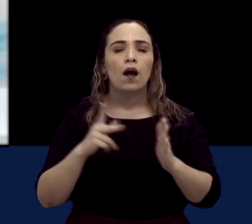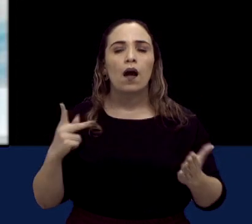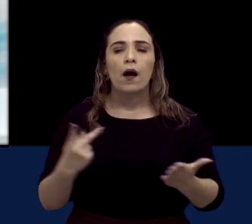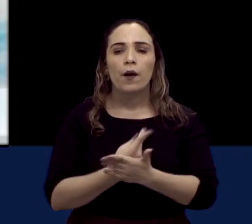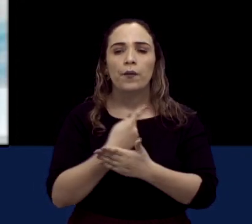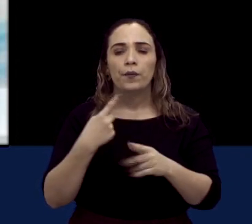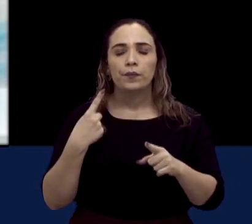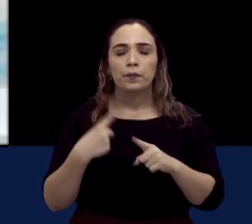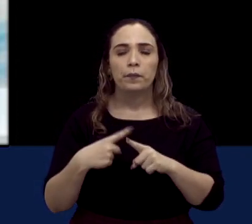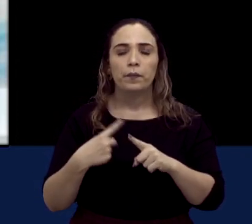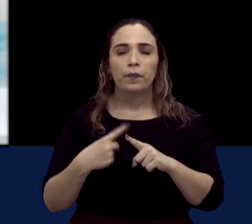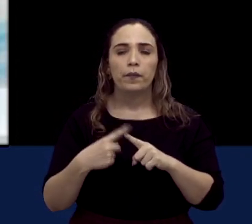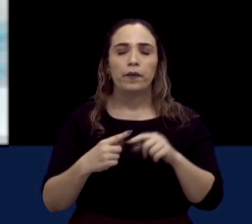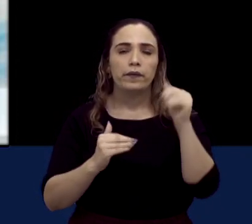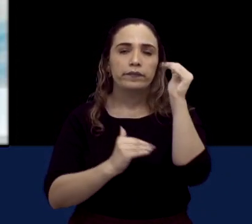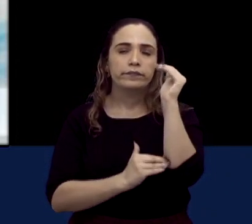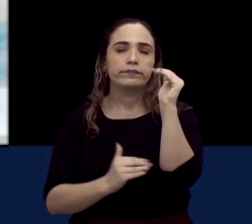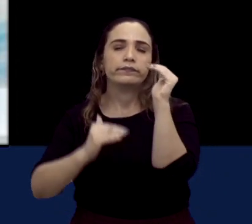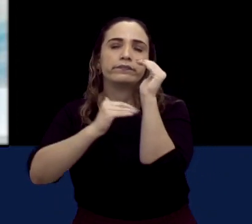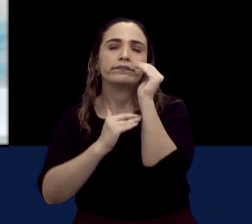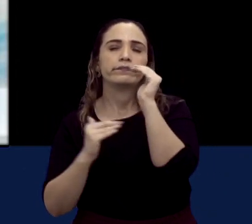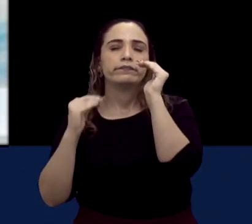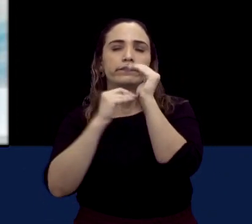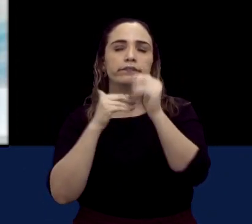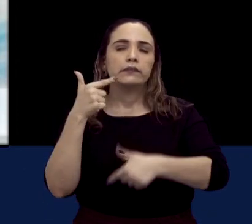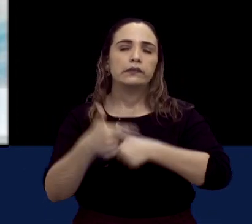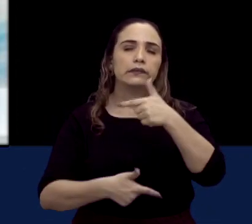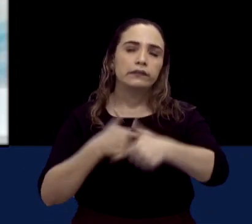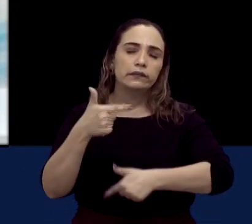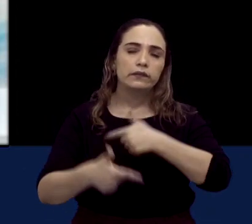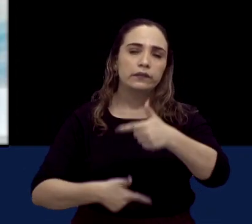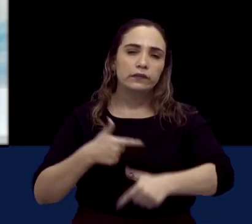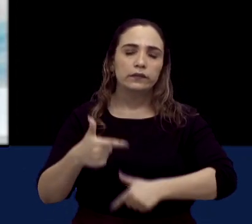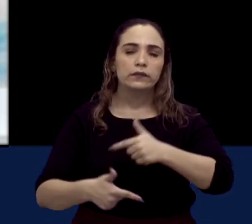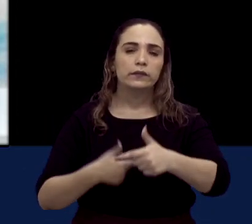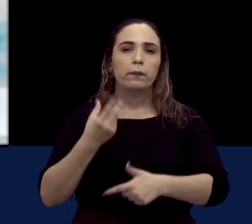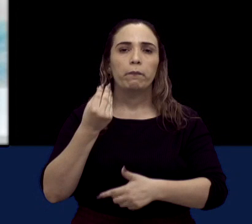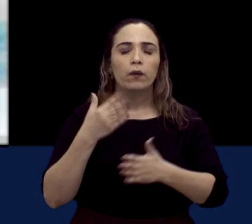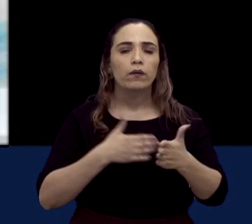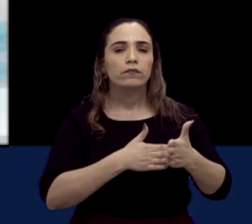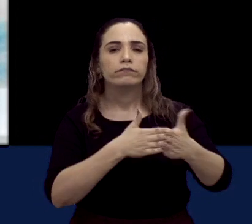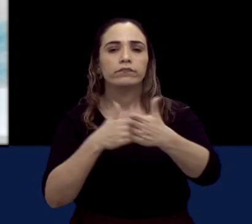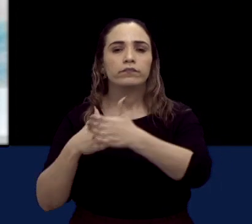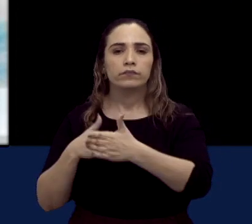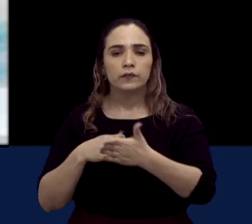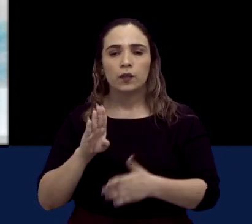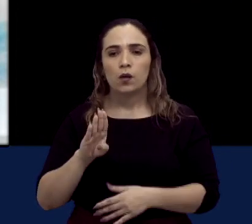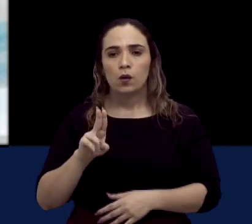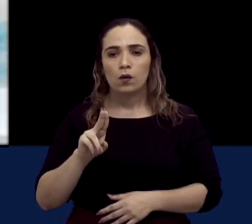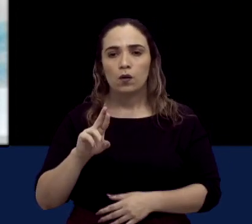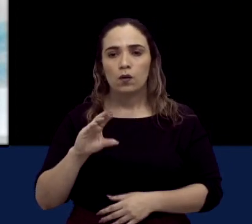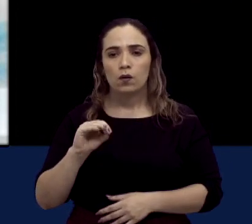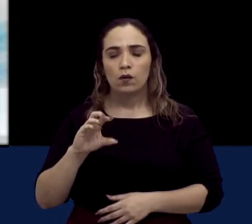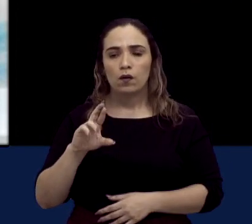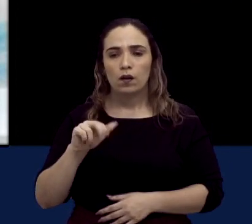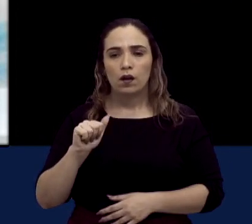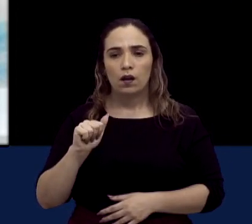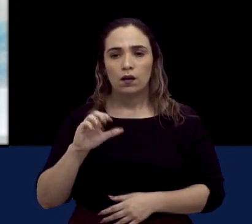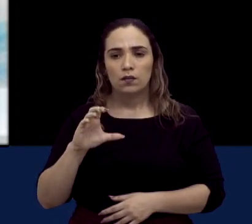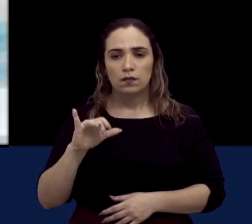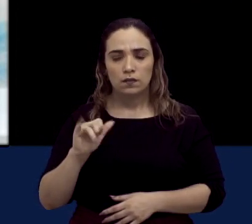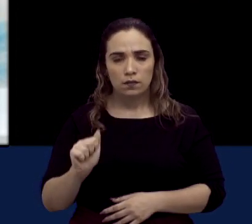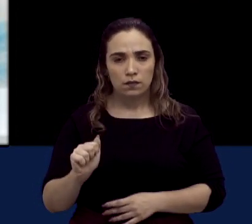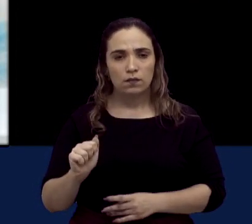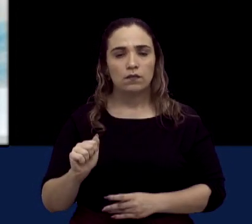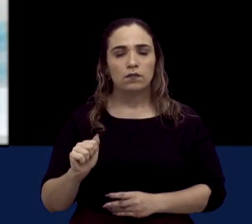verdade, consequências do modelo da época, que era o modelo burocrático, né, desenvolvido,